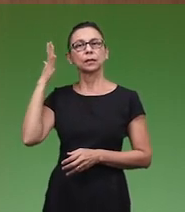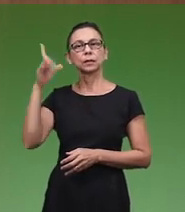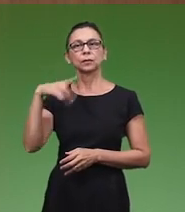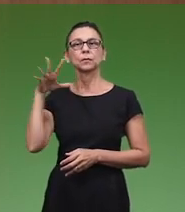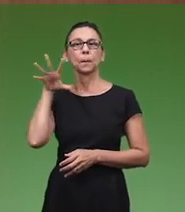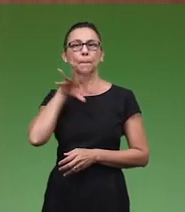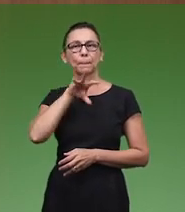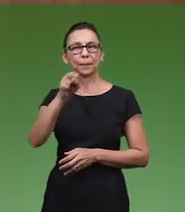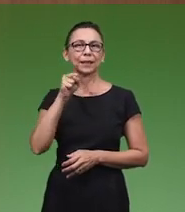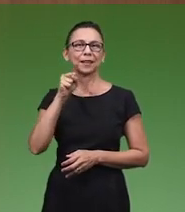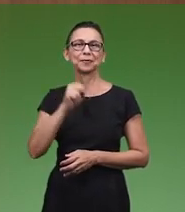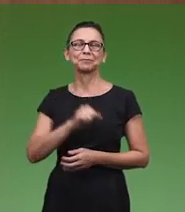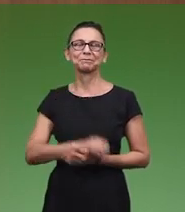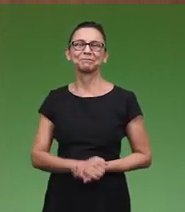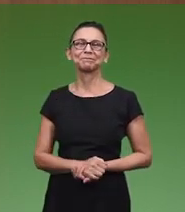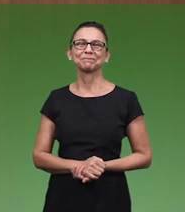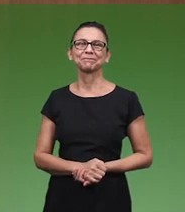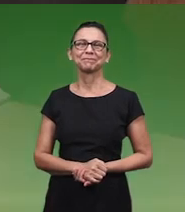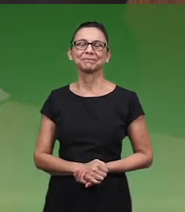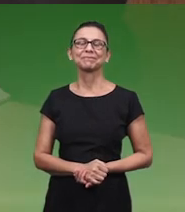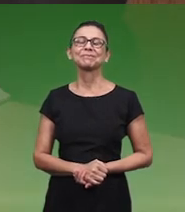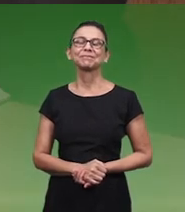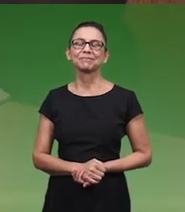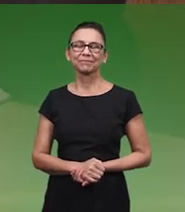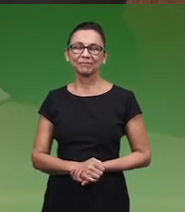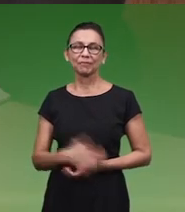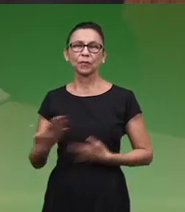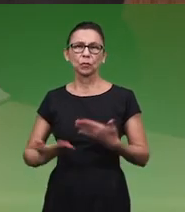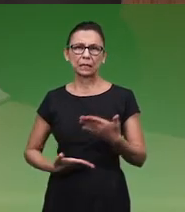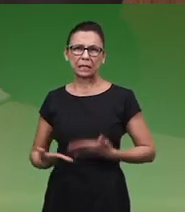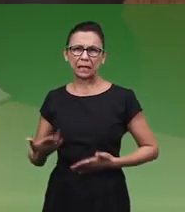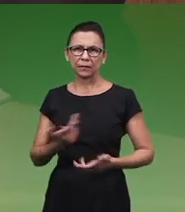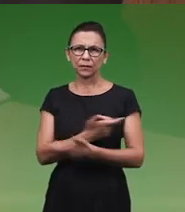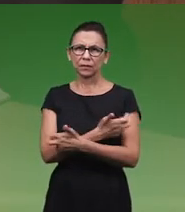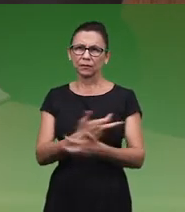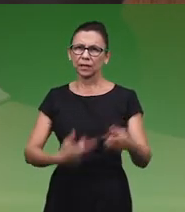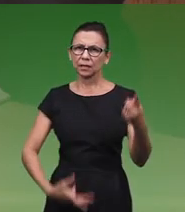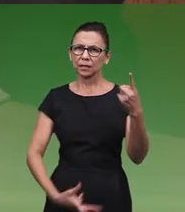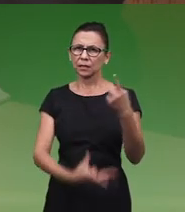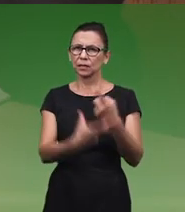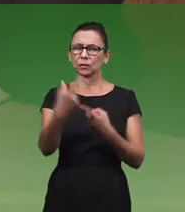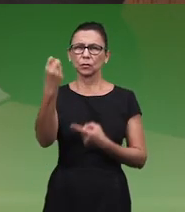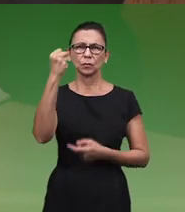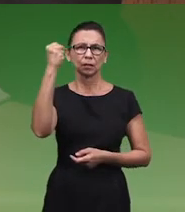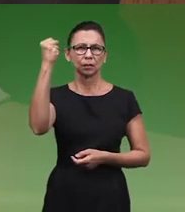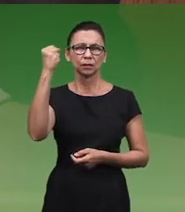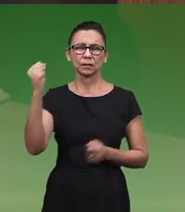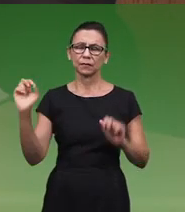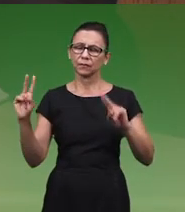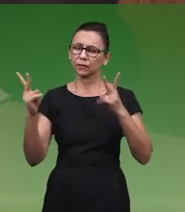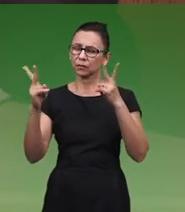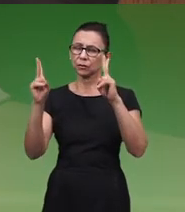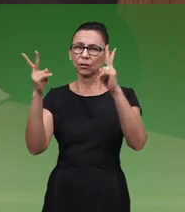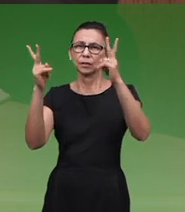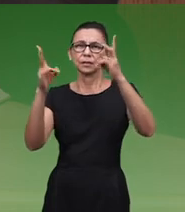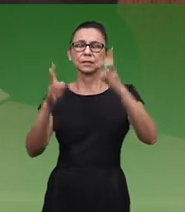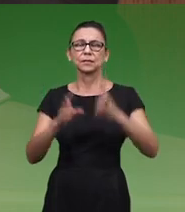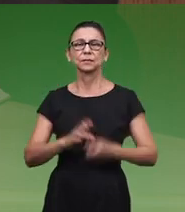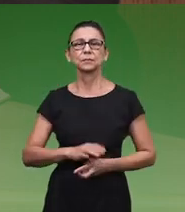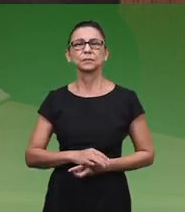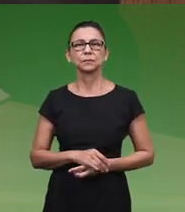posse delas. Como servo de Deus, ele tem muitas conquistas para nos dar. Muitas conquistas para nos dar. Bom, então